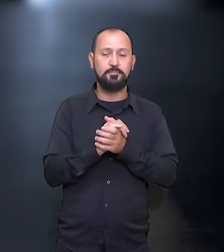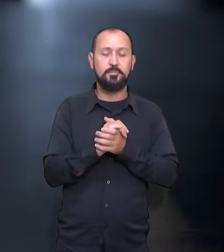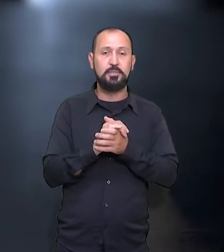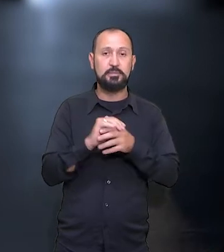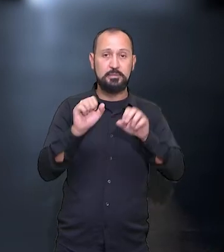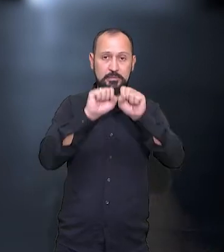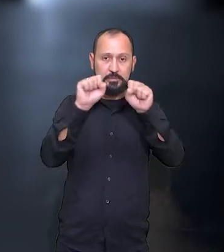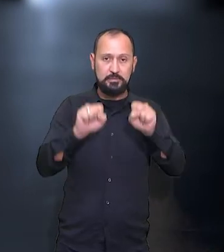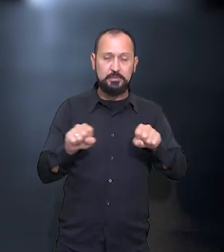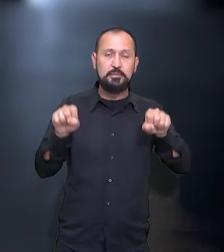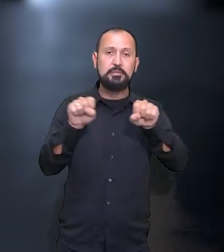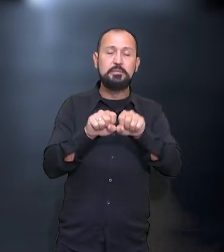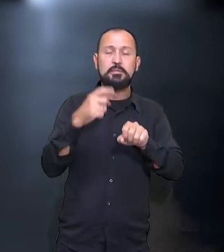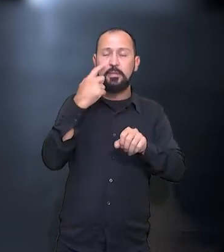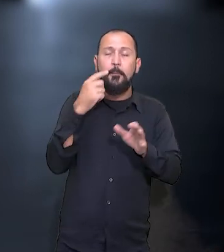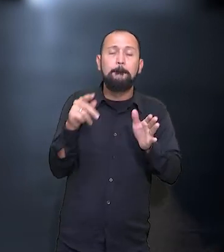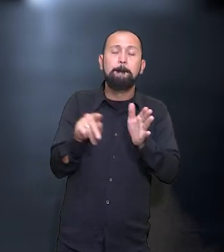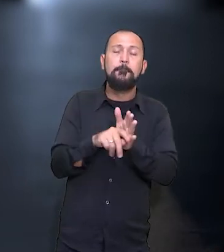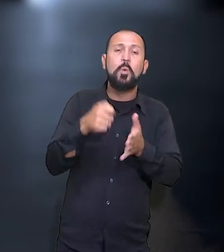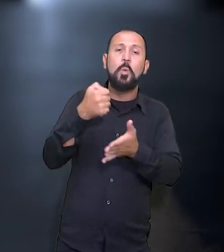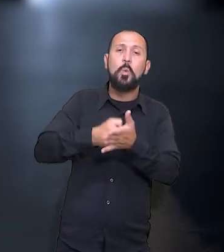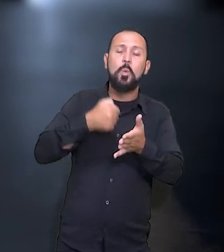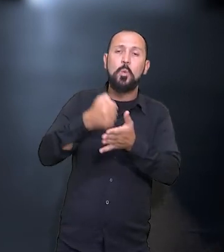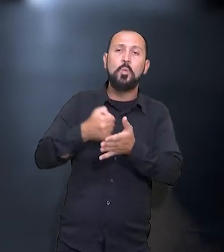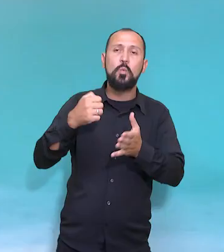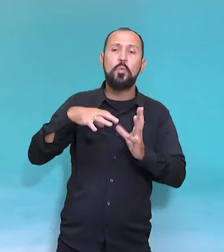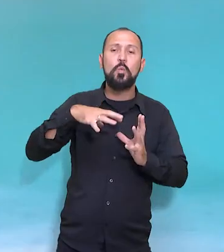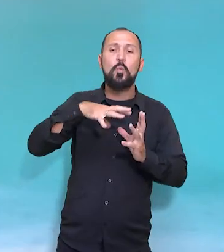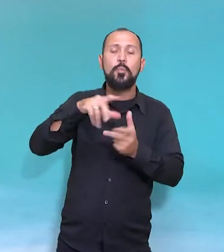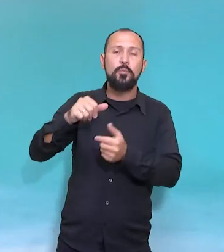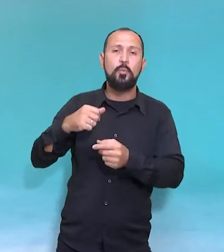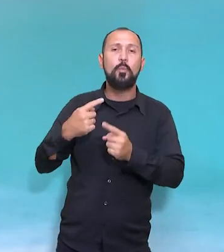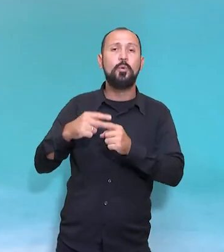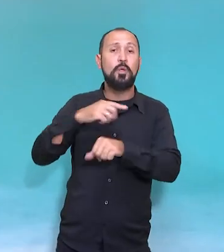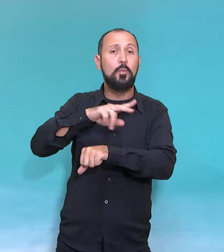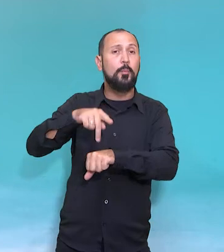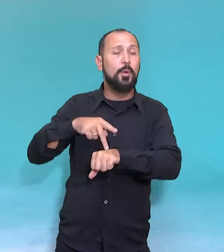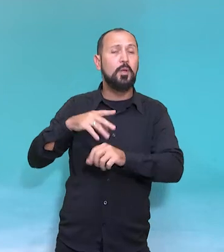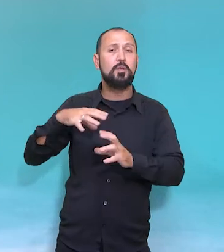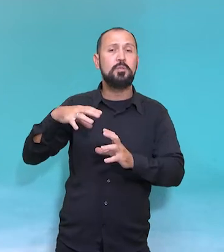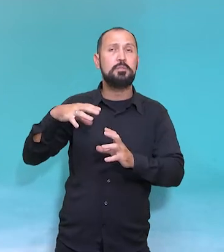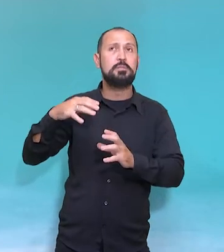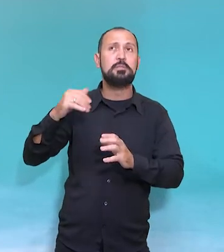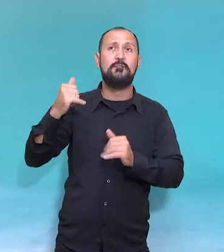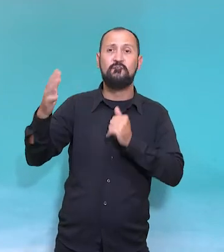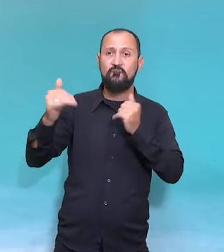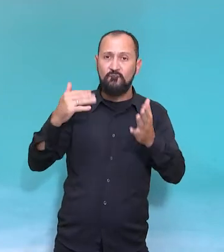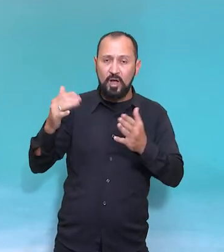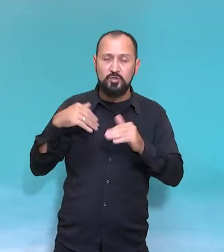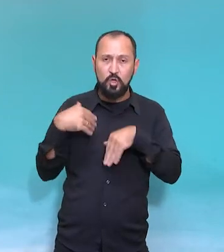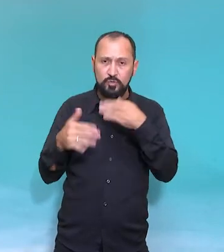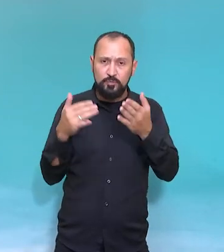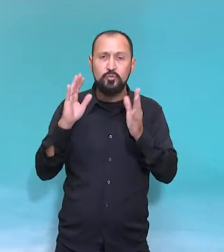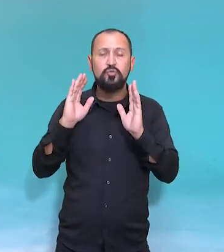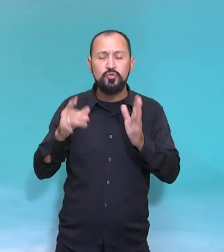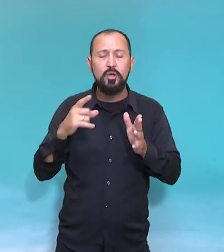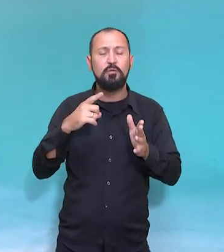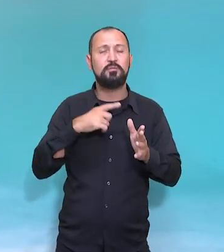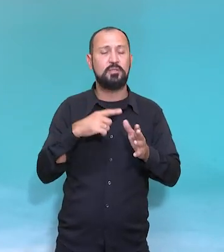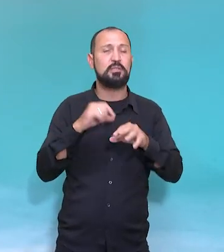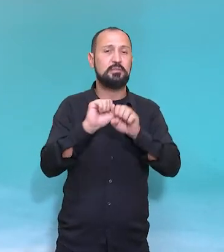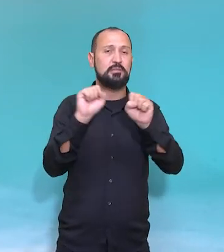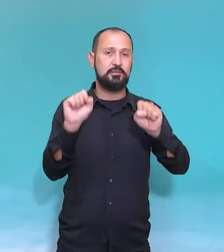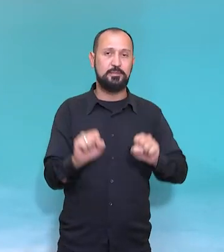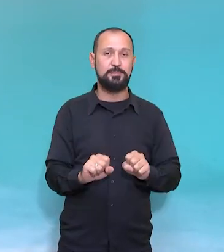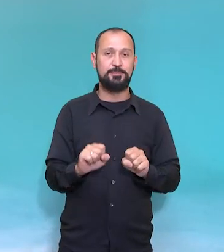que o SERP ele vem de uma exigência praticamente internacional, porque vários países do mundo, países que estão mais desenvolvidos que o Brasil,